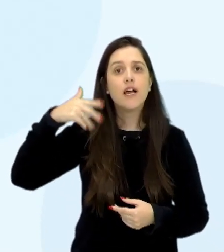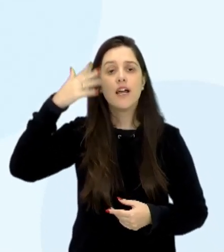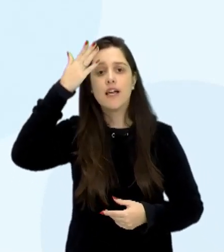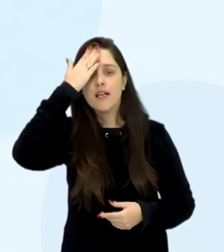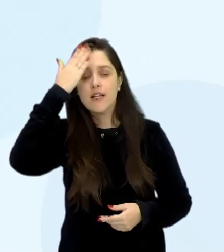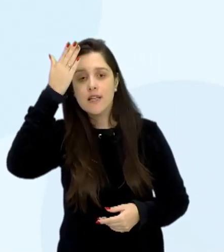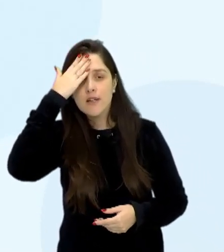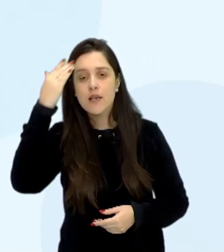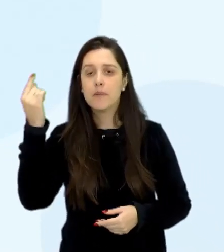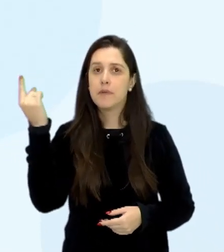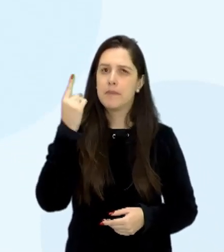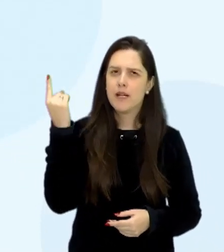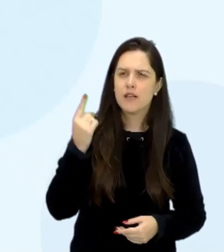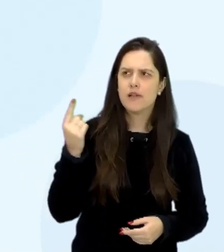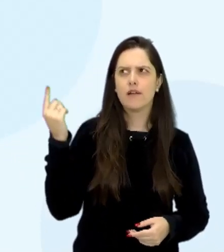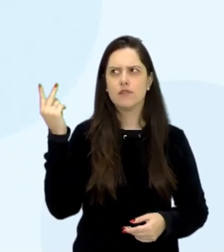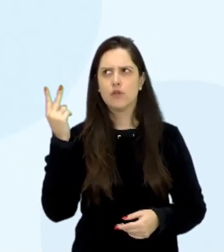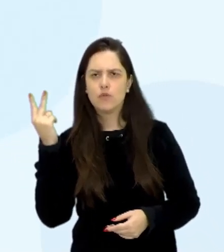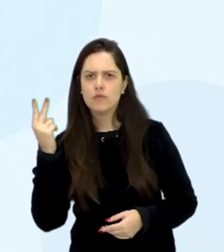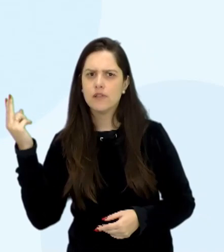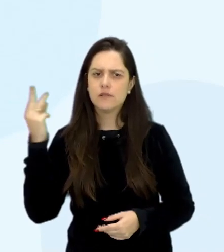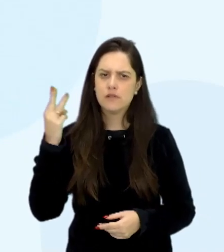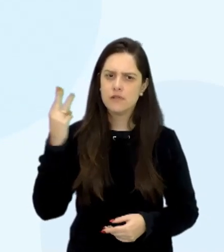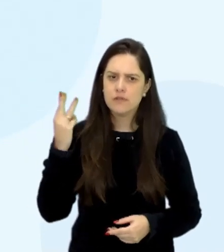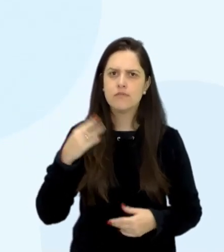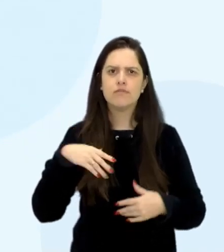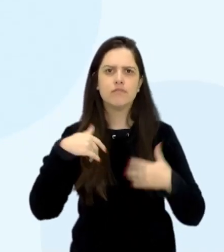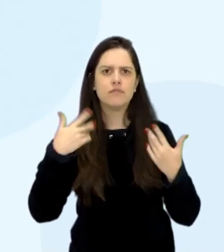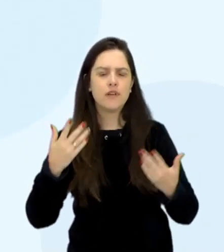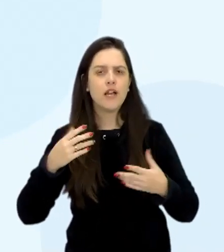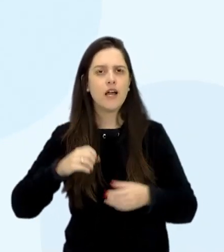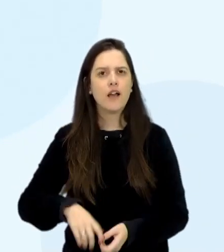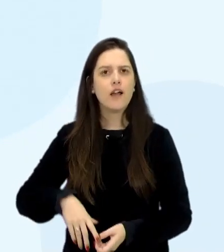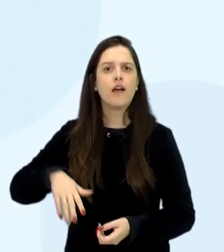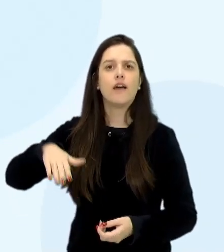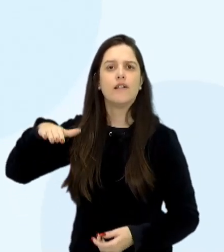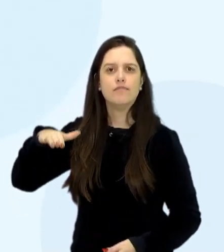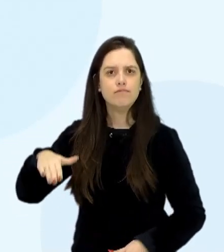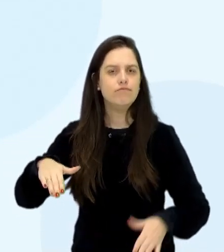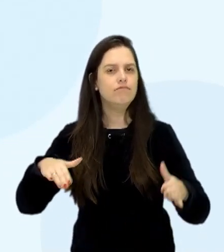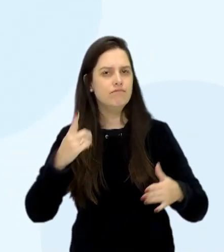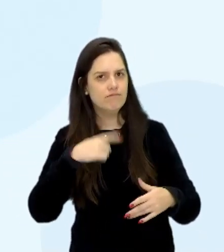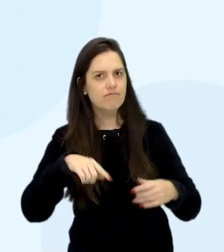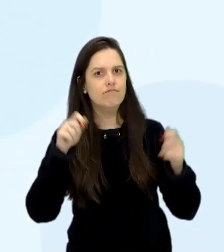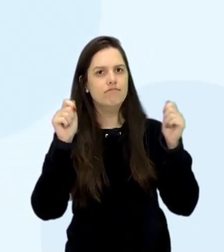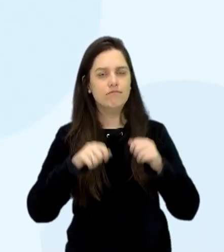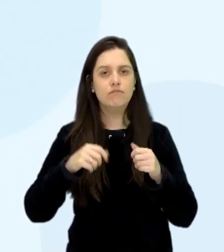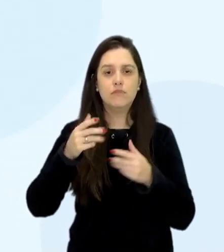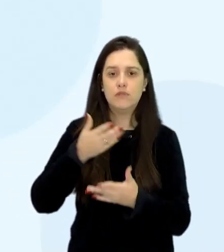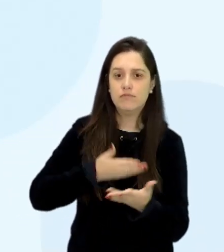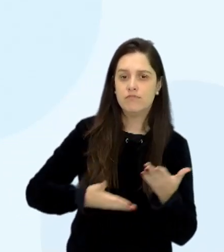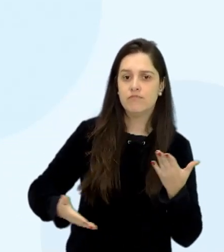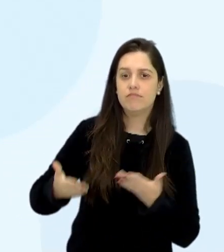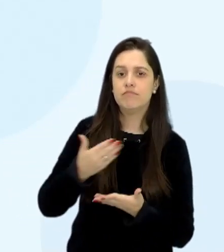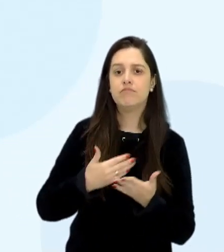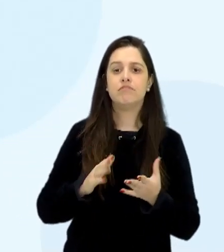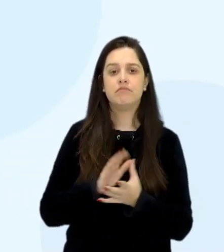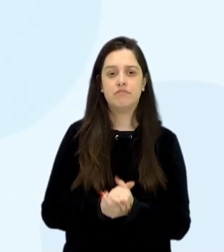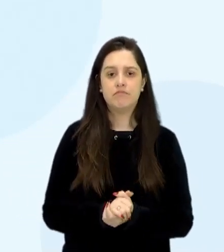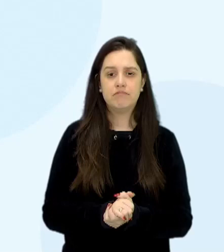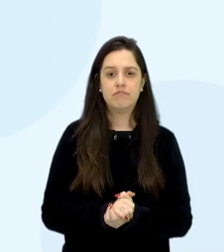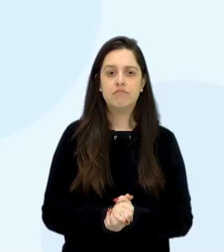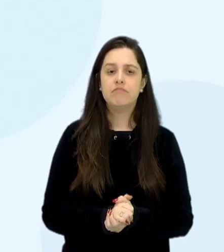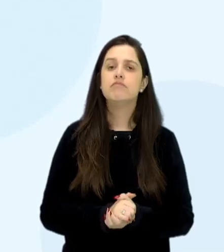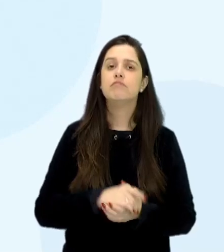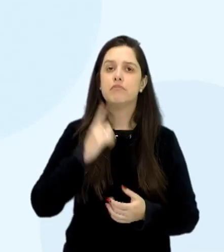está em primeira pessoa, terceira pessoa, quem é a pessoa que escreveu ali ou as pessoas que articulam no texto.